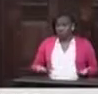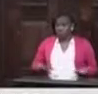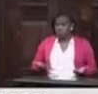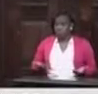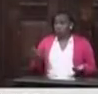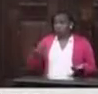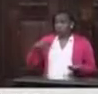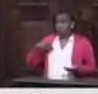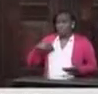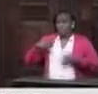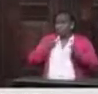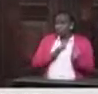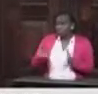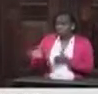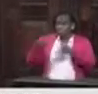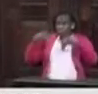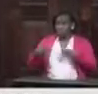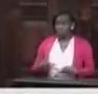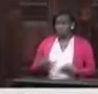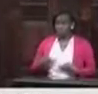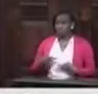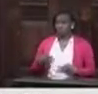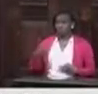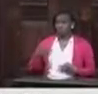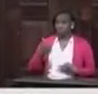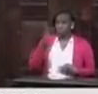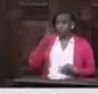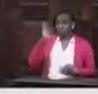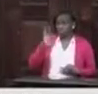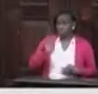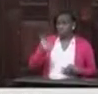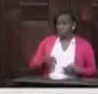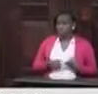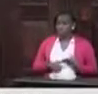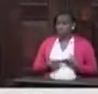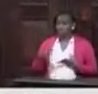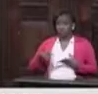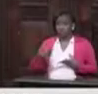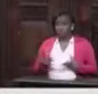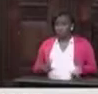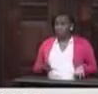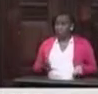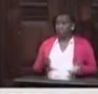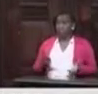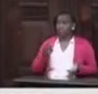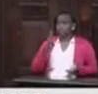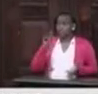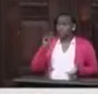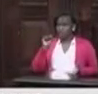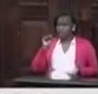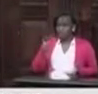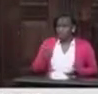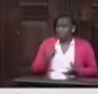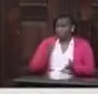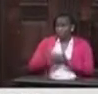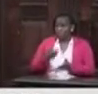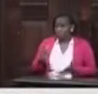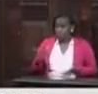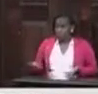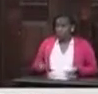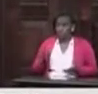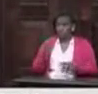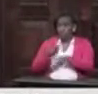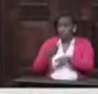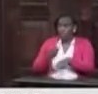tem salário em dia, não tem 13º, não tem pagamento de RAS, não tem pagamento das